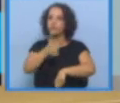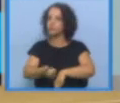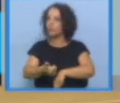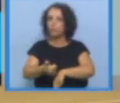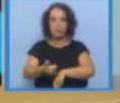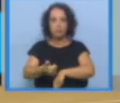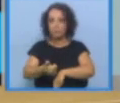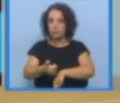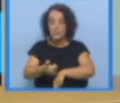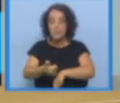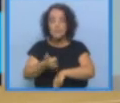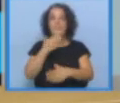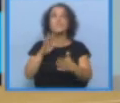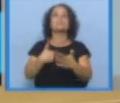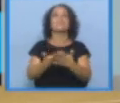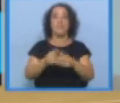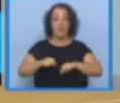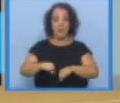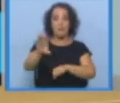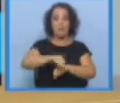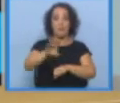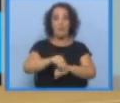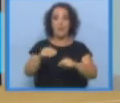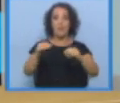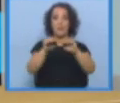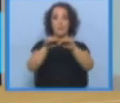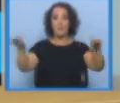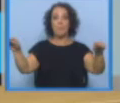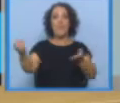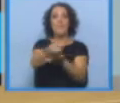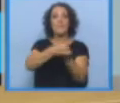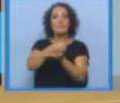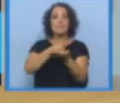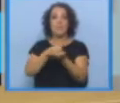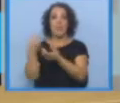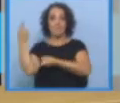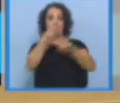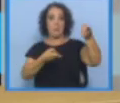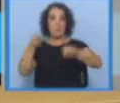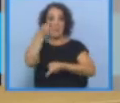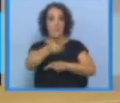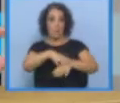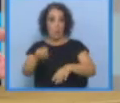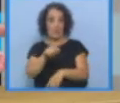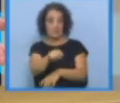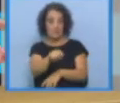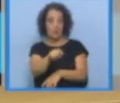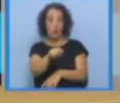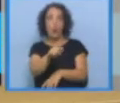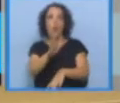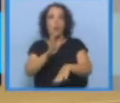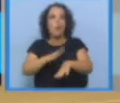as prateleiras vazias de que eles são incriminados, no fundo, correspondem a